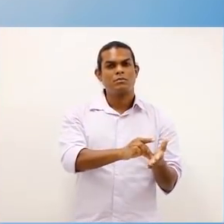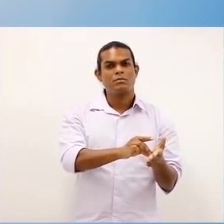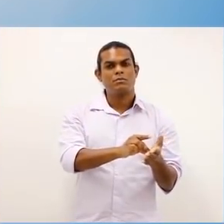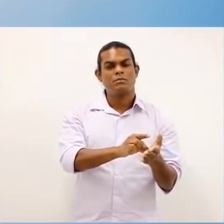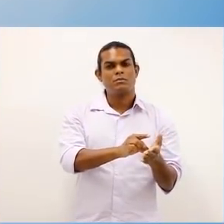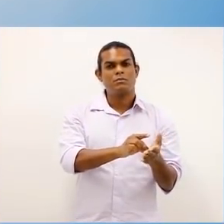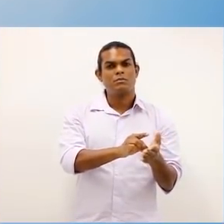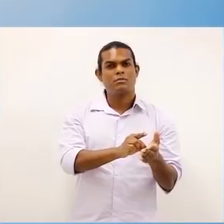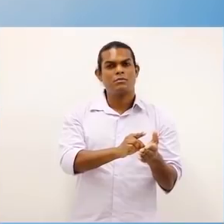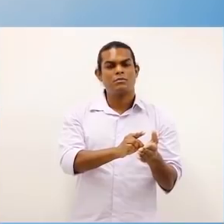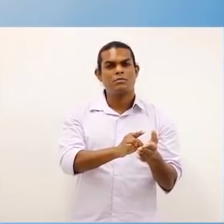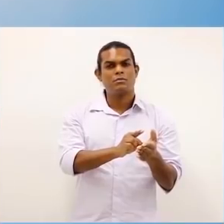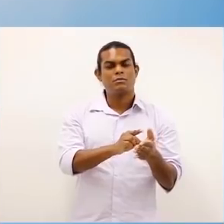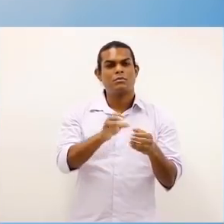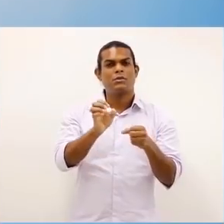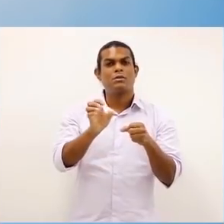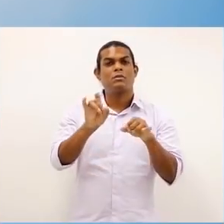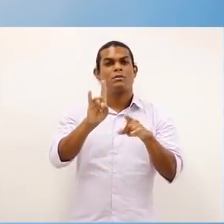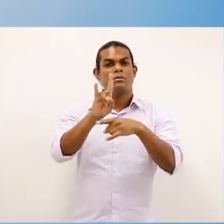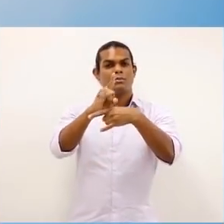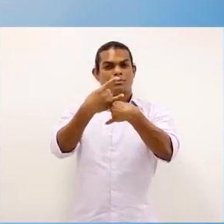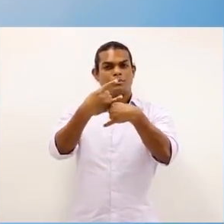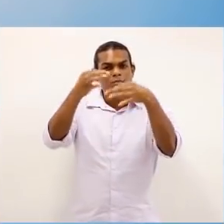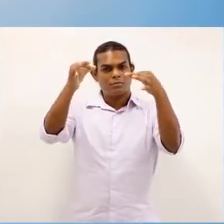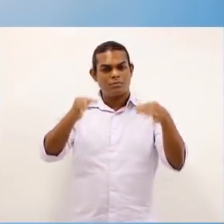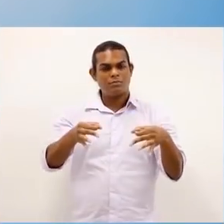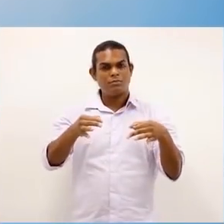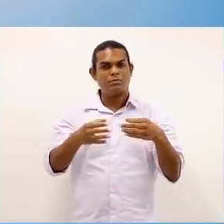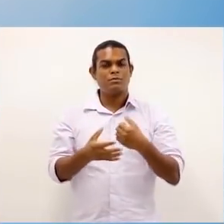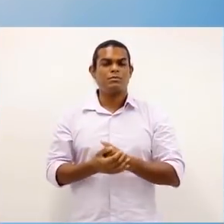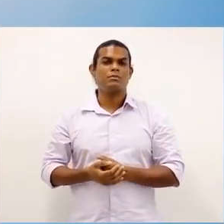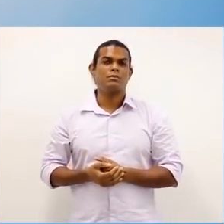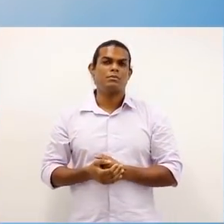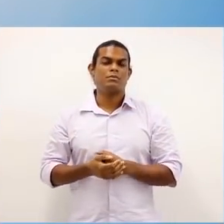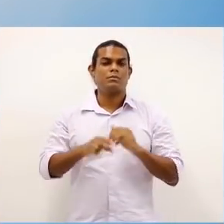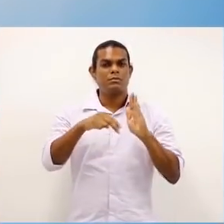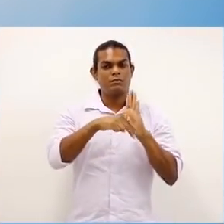às ergonomias, né? Nós vamos tratar da